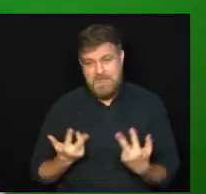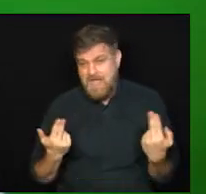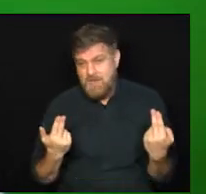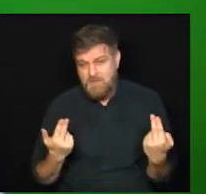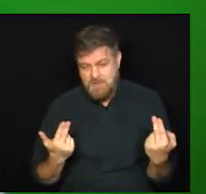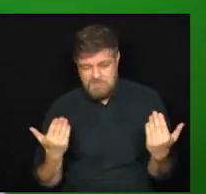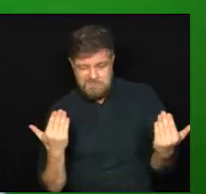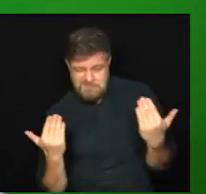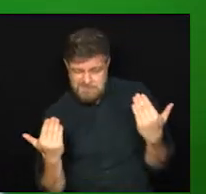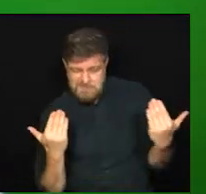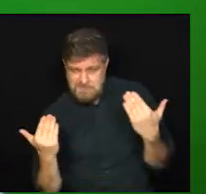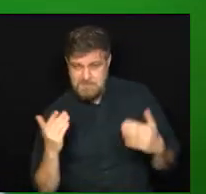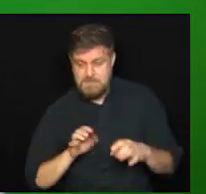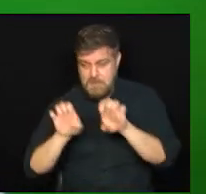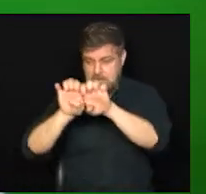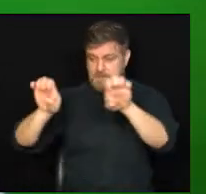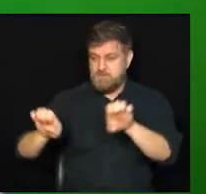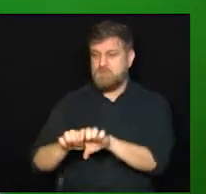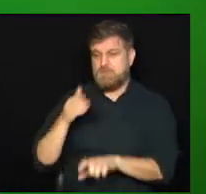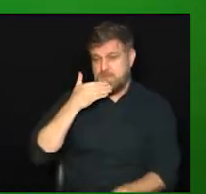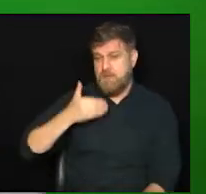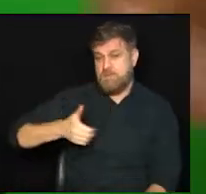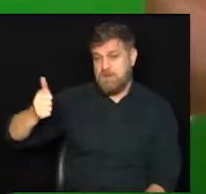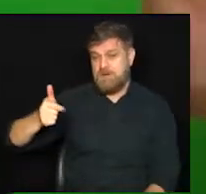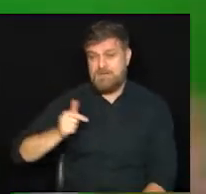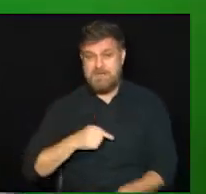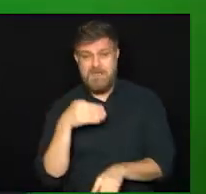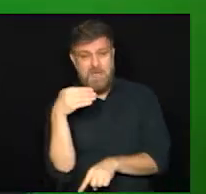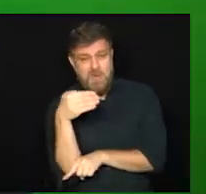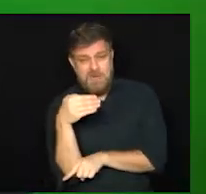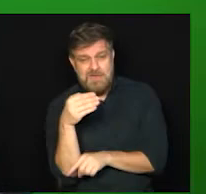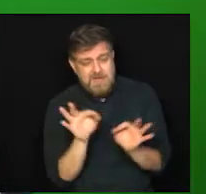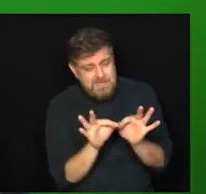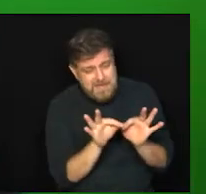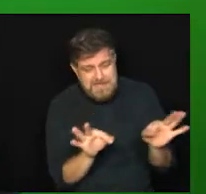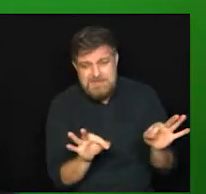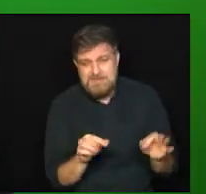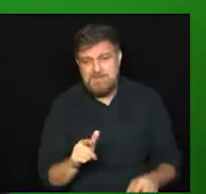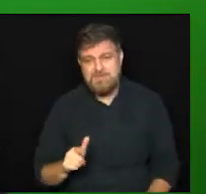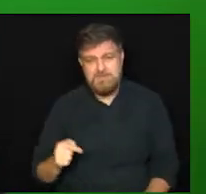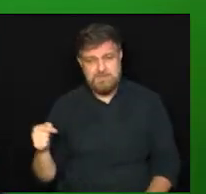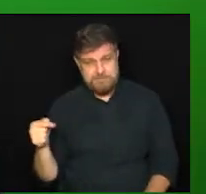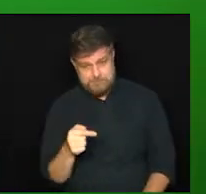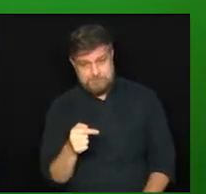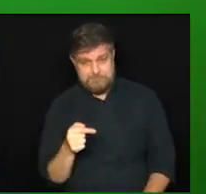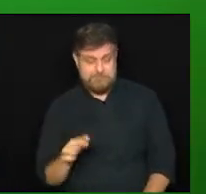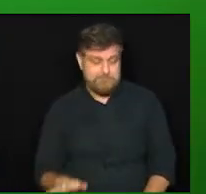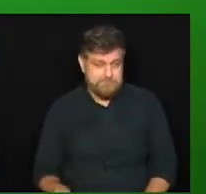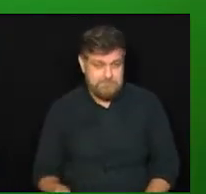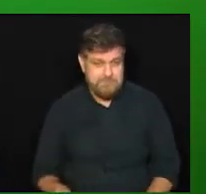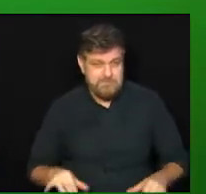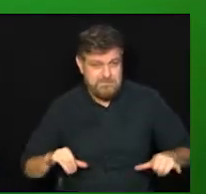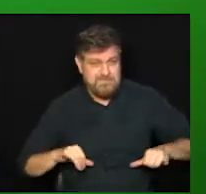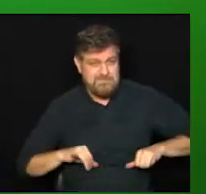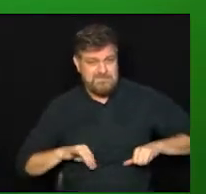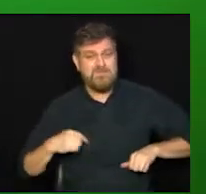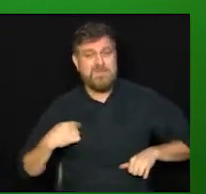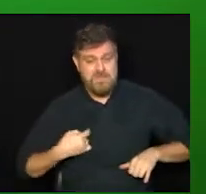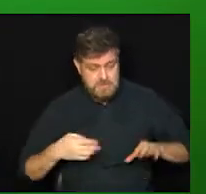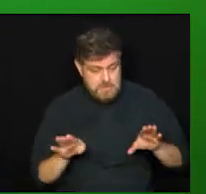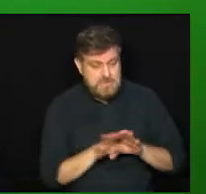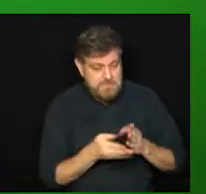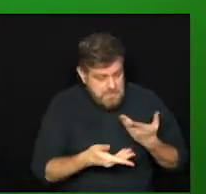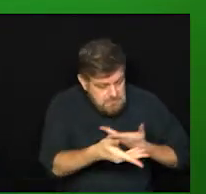uma estrutura melhor, hotéis de redes, e nós temos hotéis aí menores, igual eu citei no início da minha fala, que é o que a gente quer ouvir